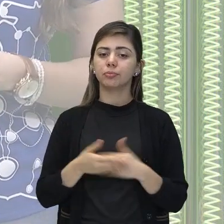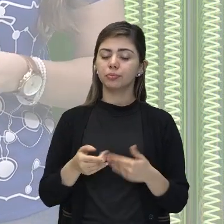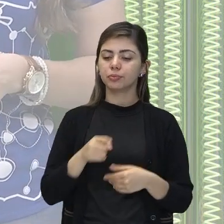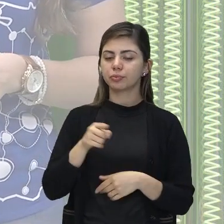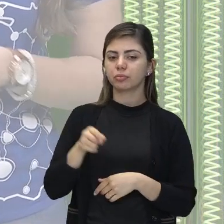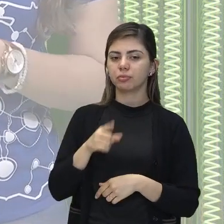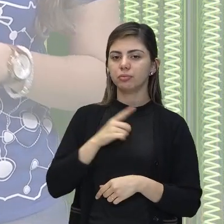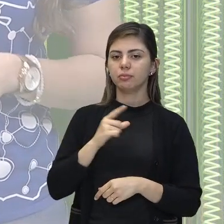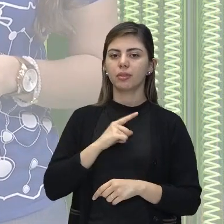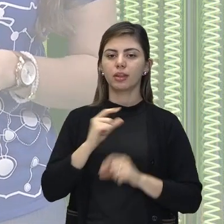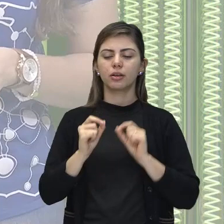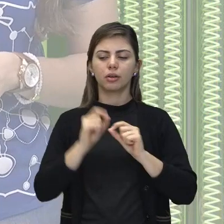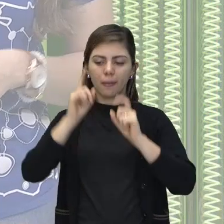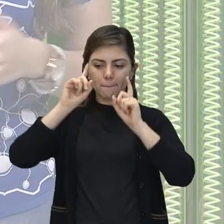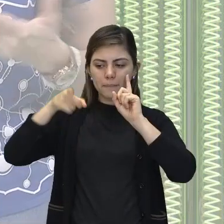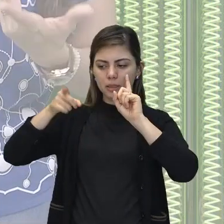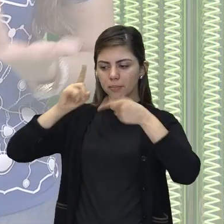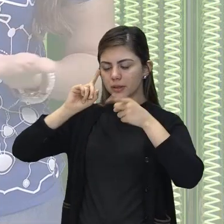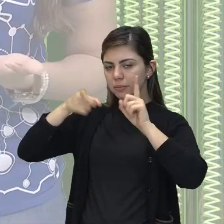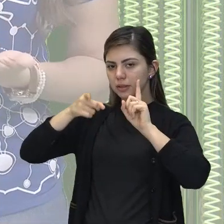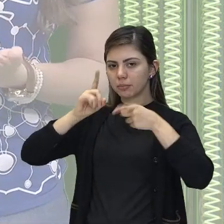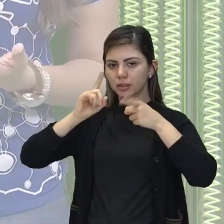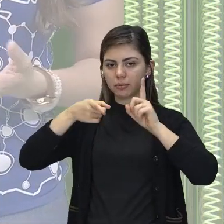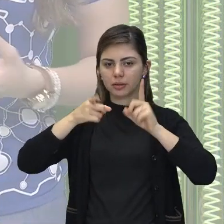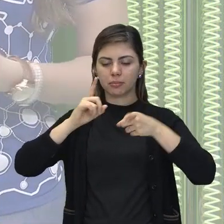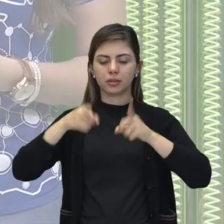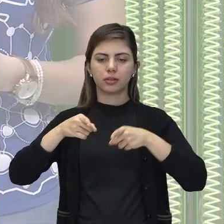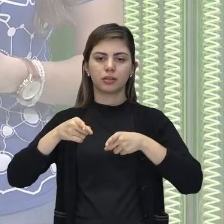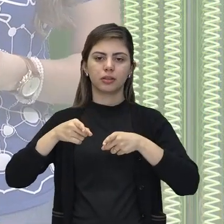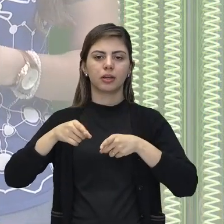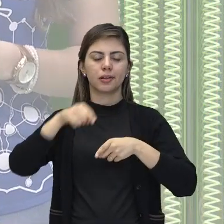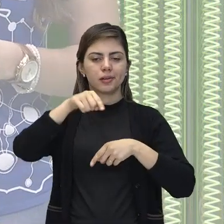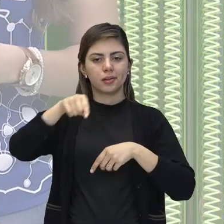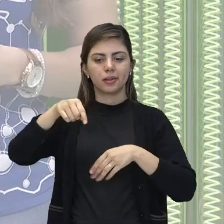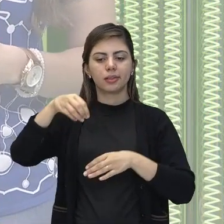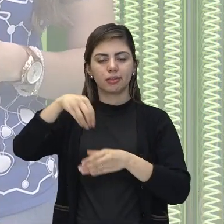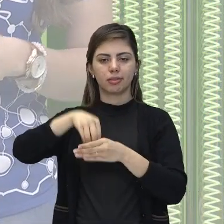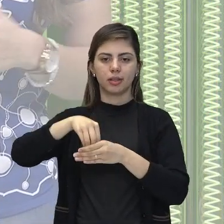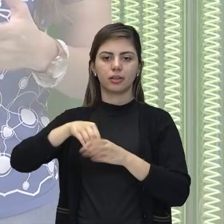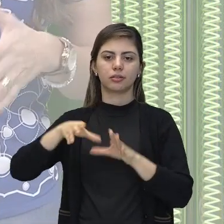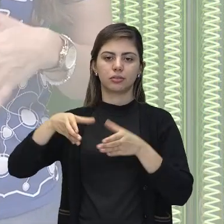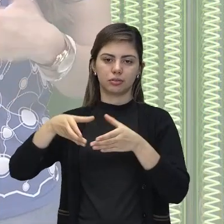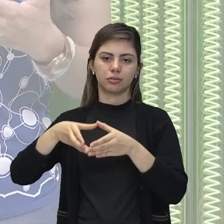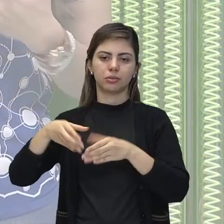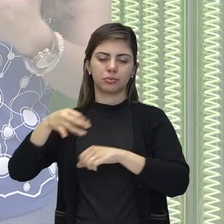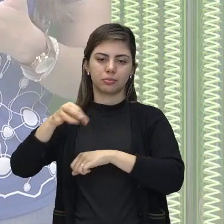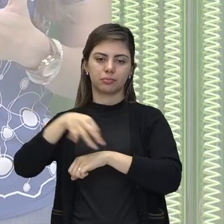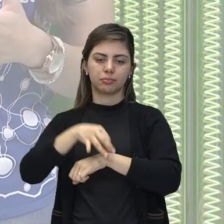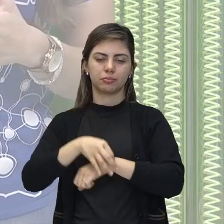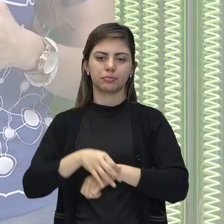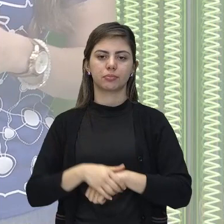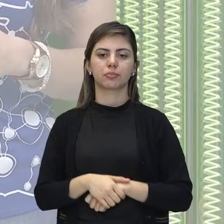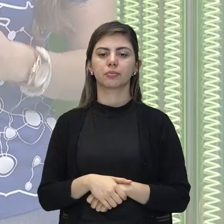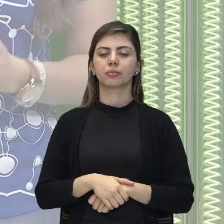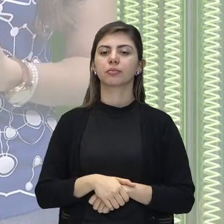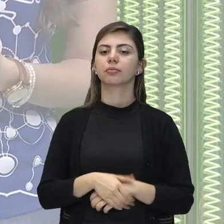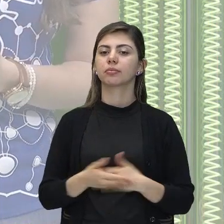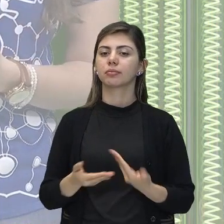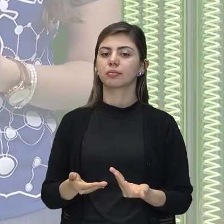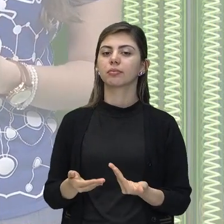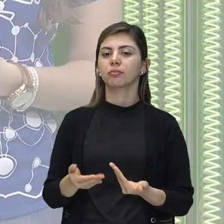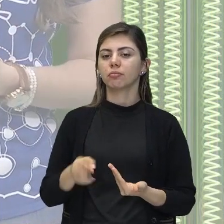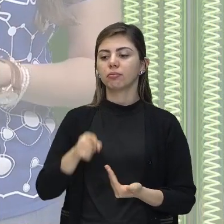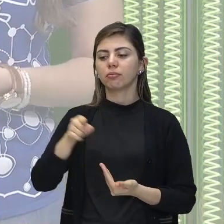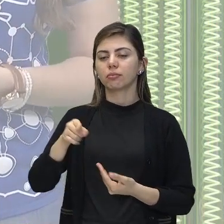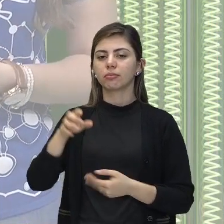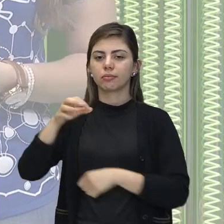outras abelhas graças à produção de feromônios, ou seja, ela consegue produzir esses hormônios que fazem com que